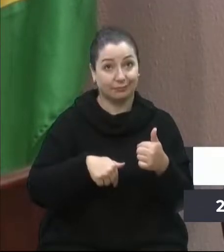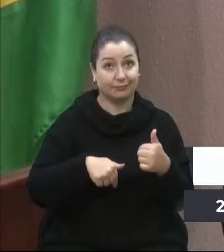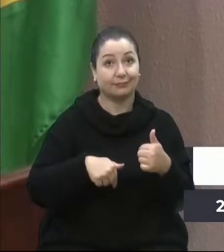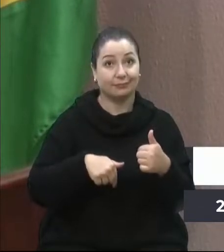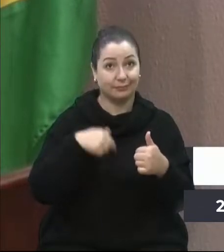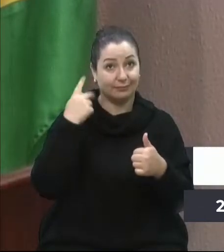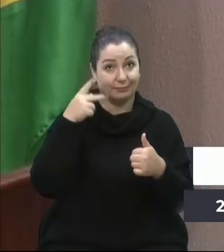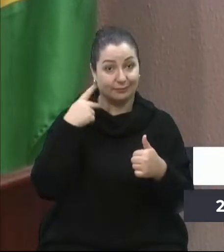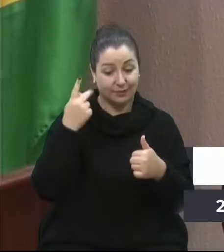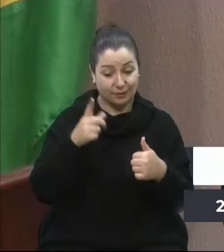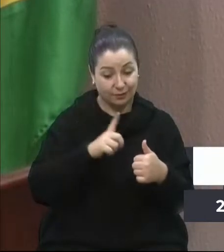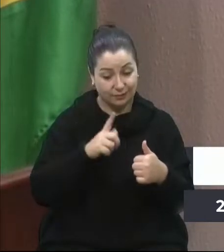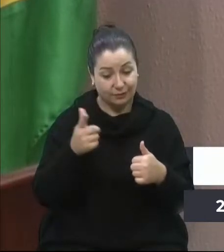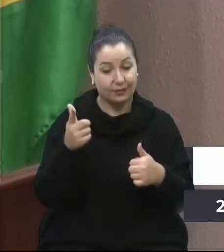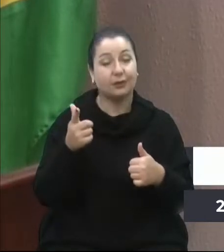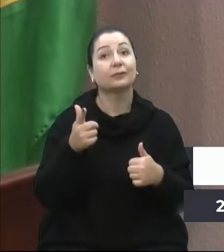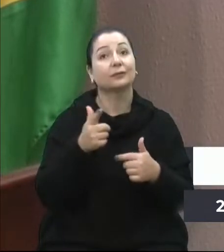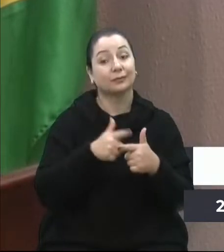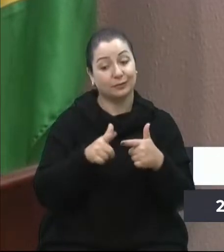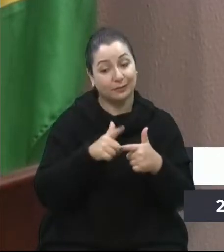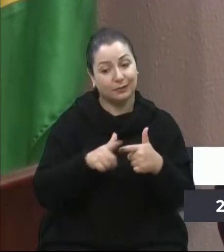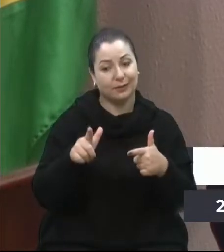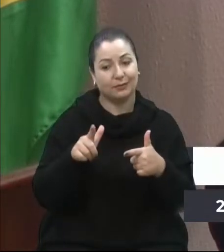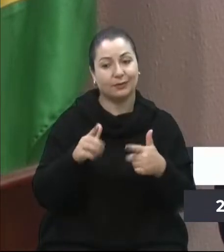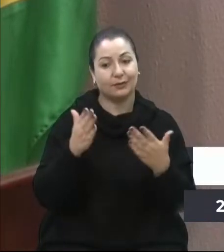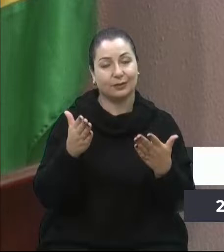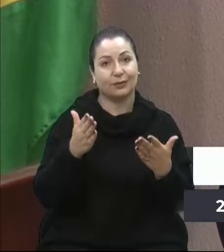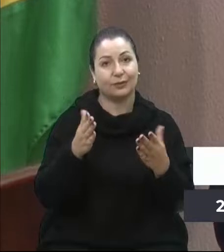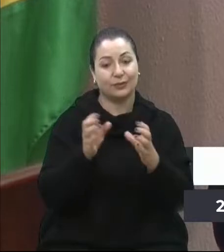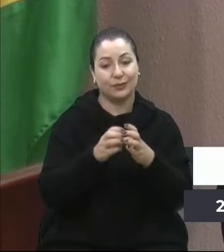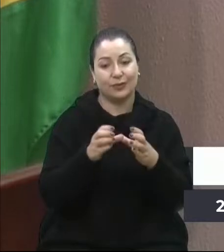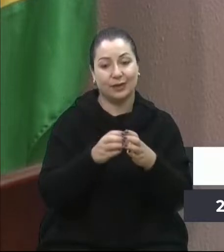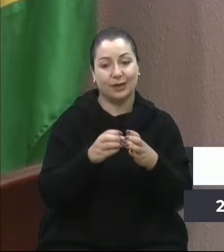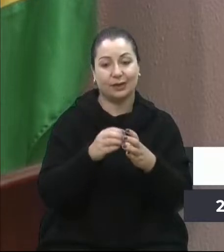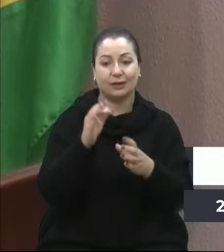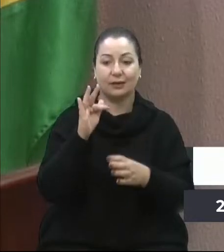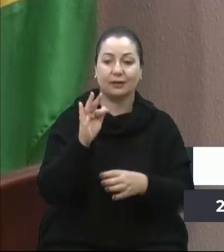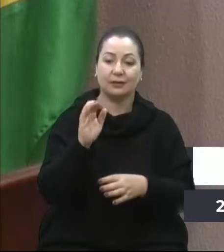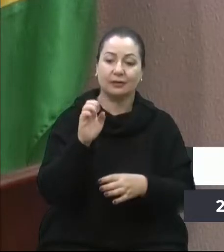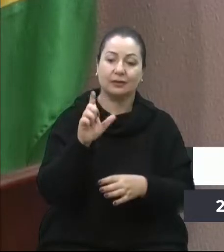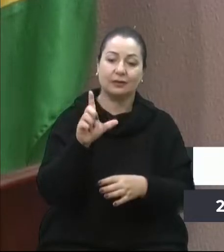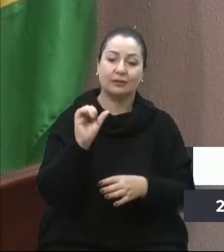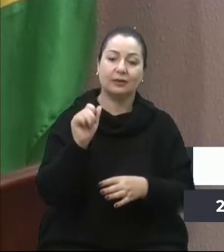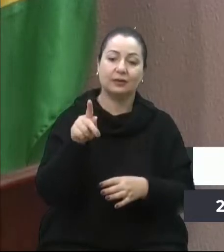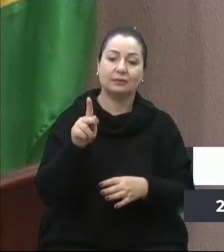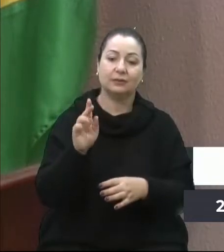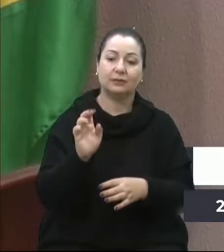legislatura. E que o nobre colega Felipe levantou uma tese importantíssima na época